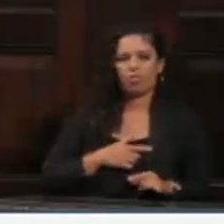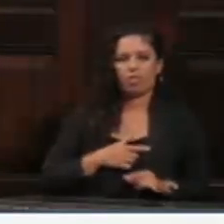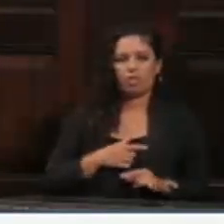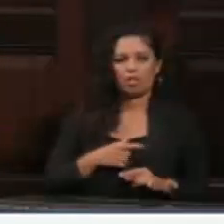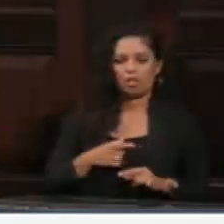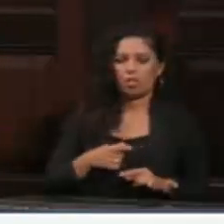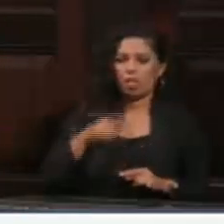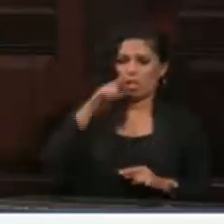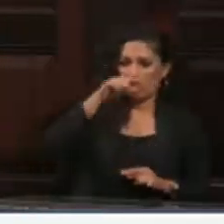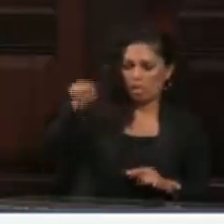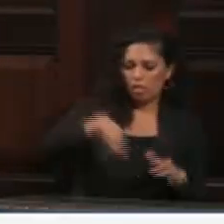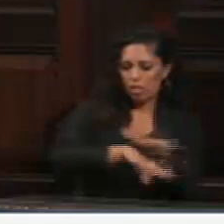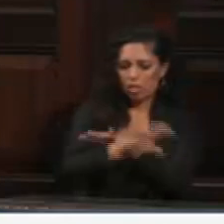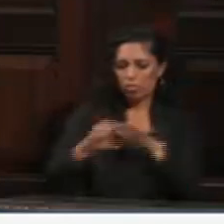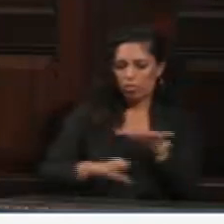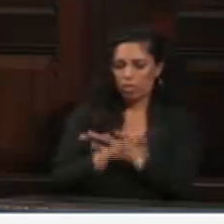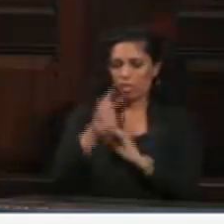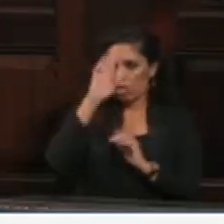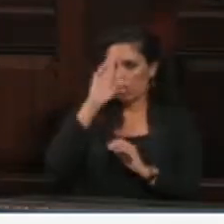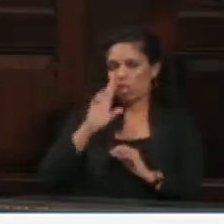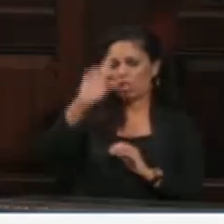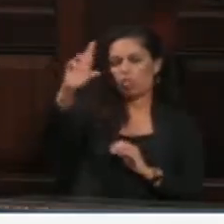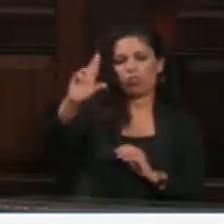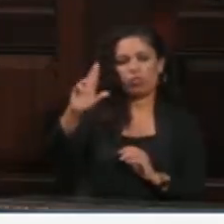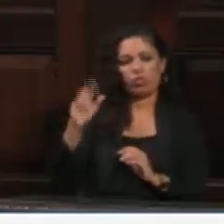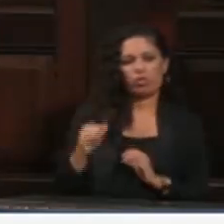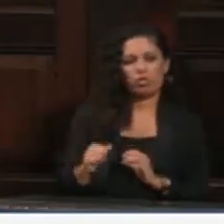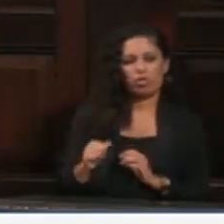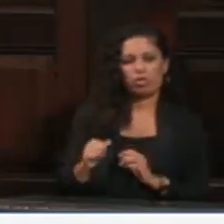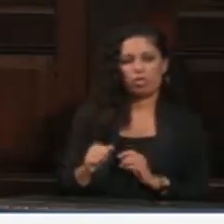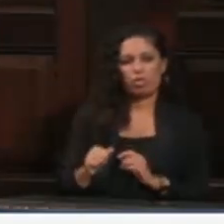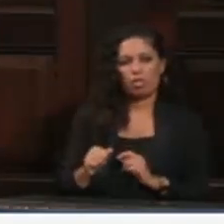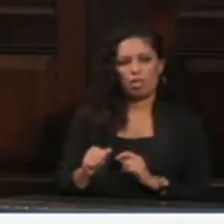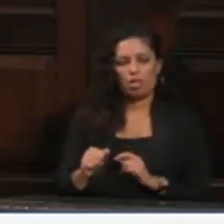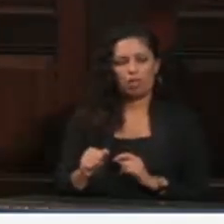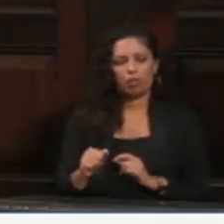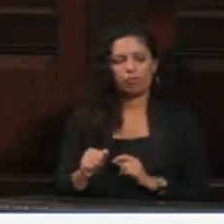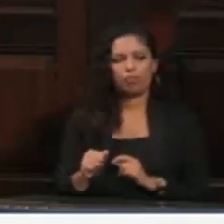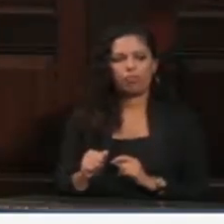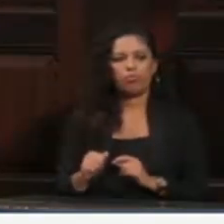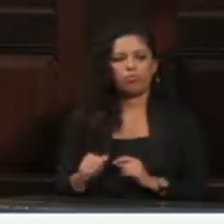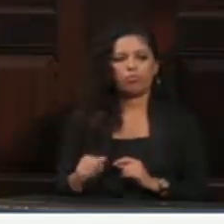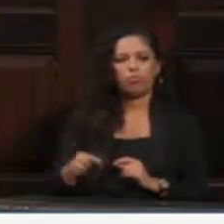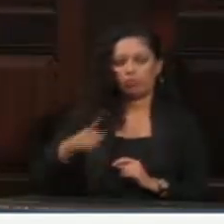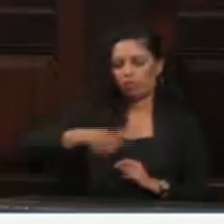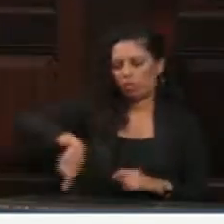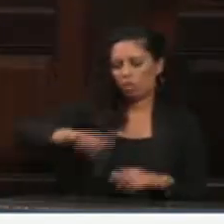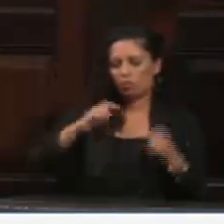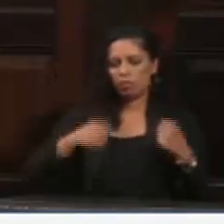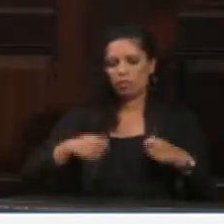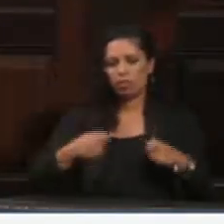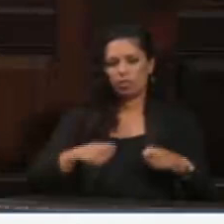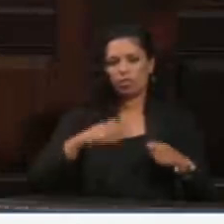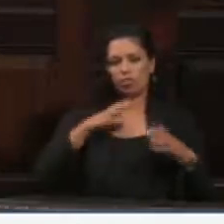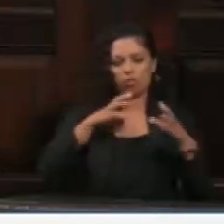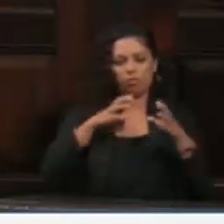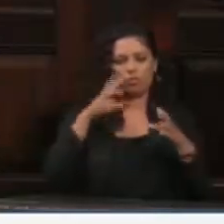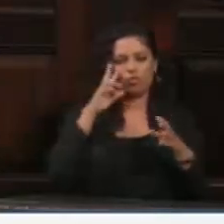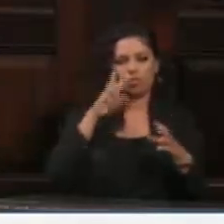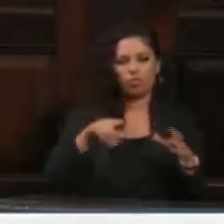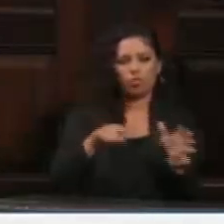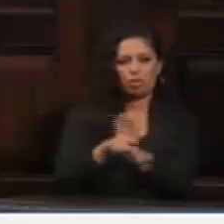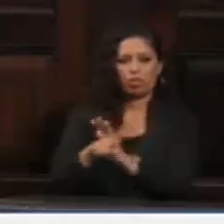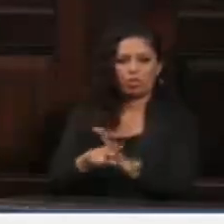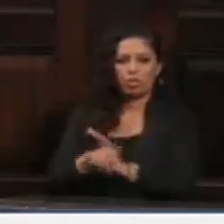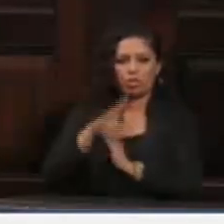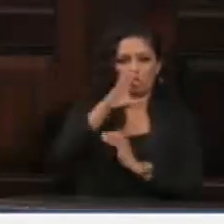através dessa comissão especial, que eu faço questão que a nossa companheira participe dessa comissão Sem especial, dúvida. Para tratar tanto a Supervia quanto a